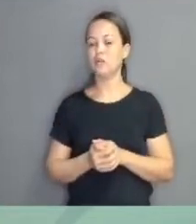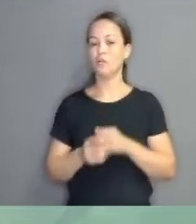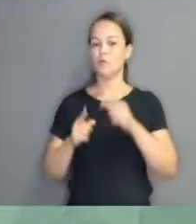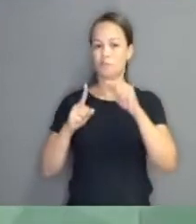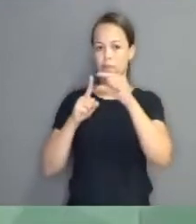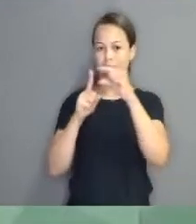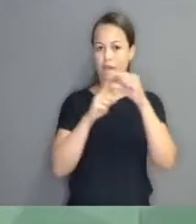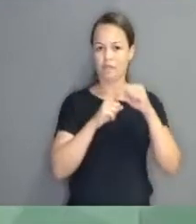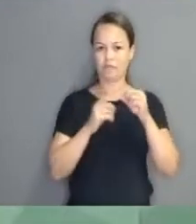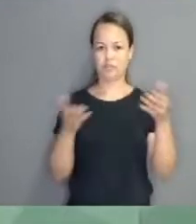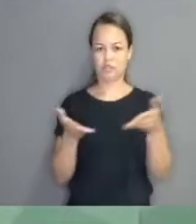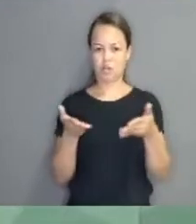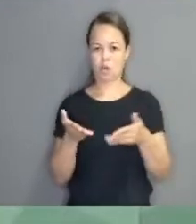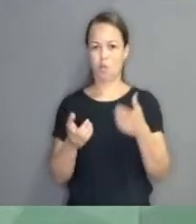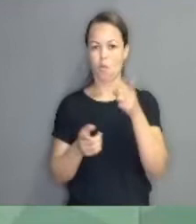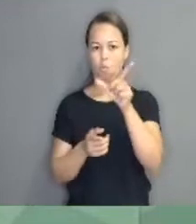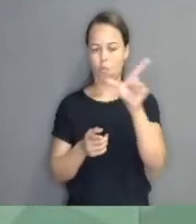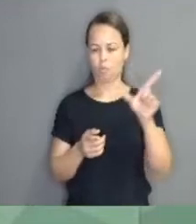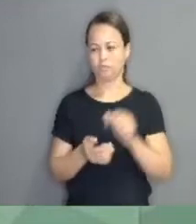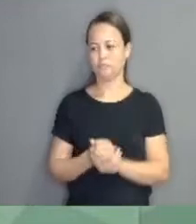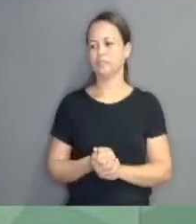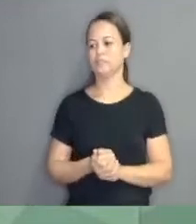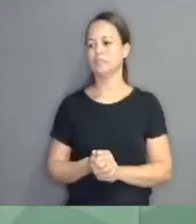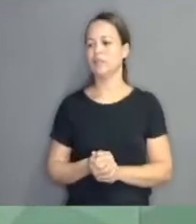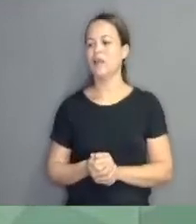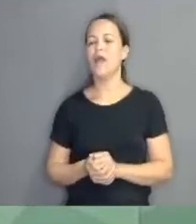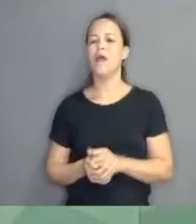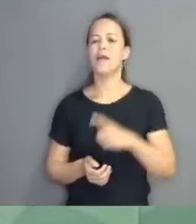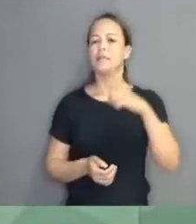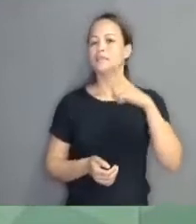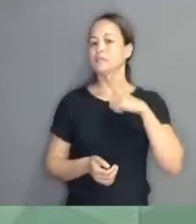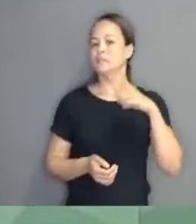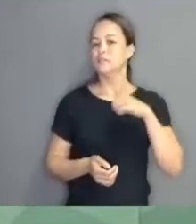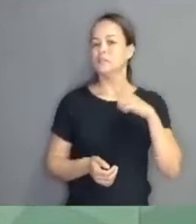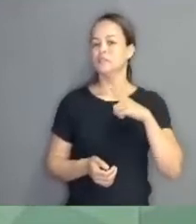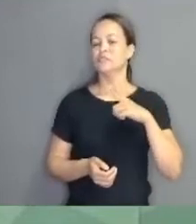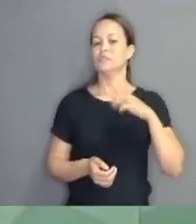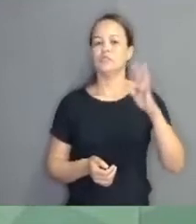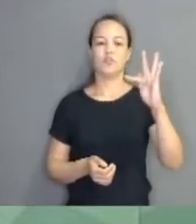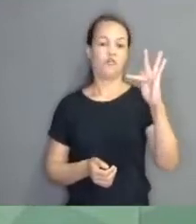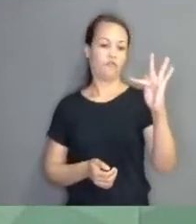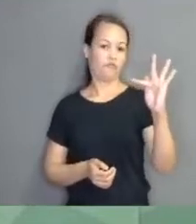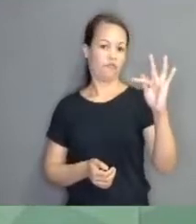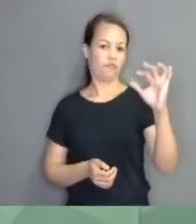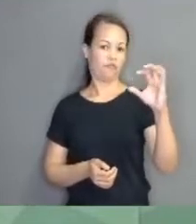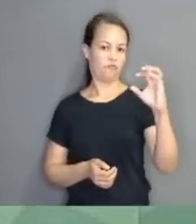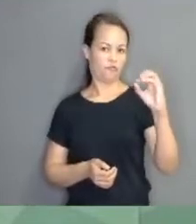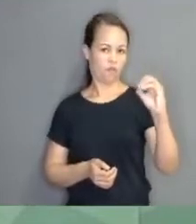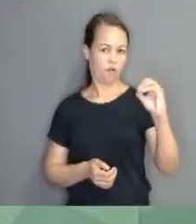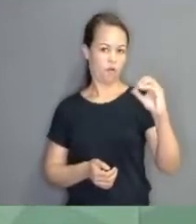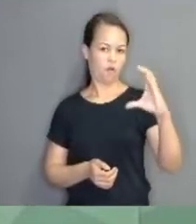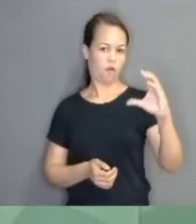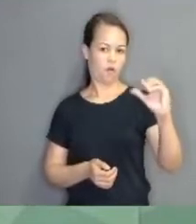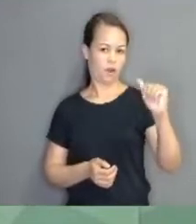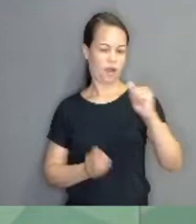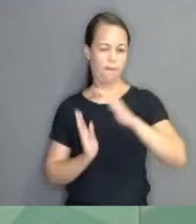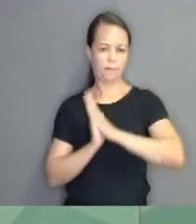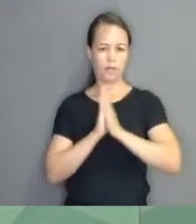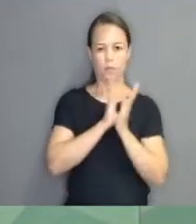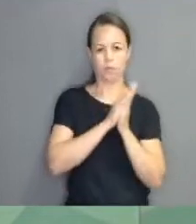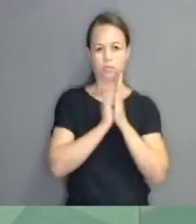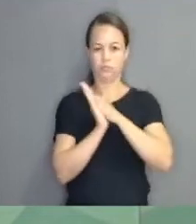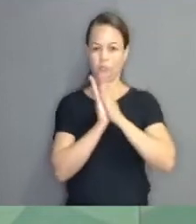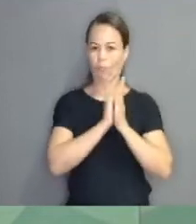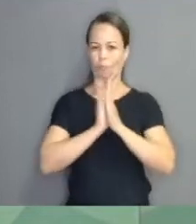vamos ver esta daqui aqui nós temos só foca tem